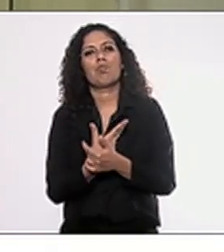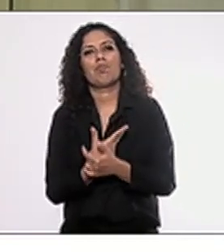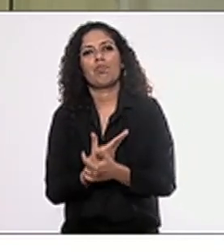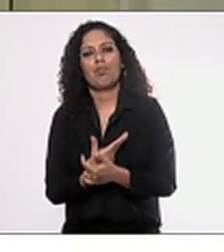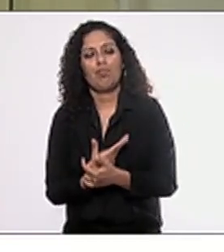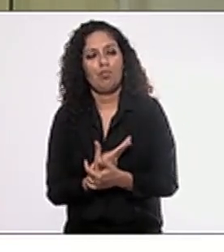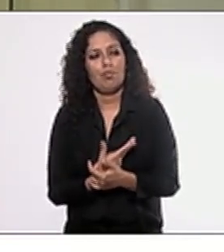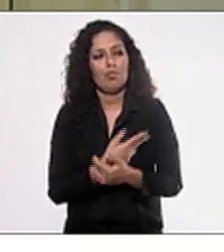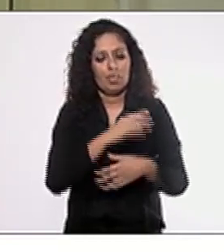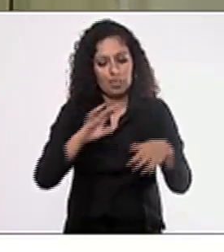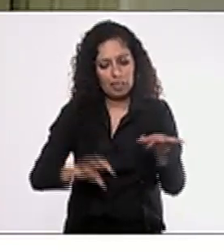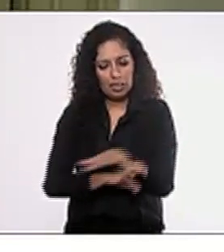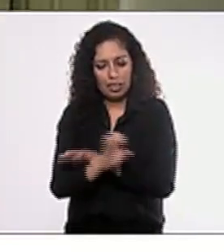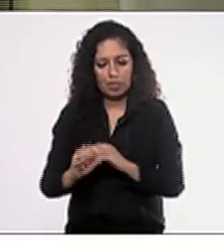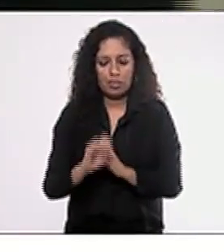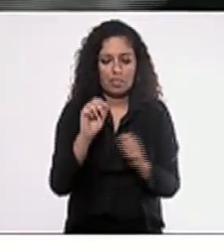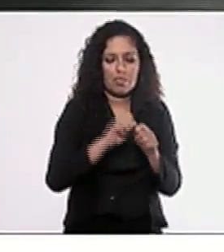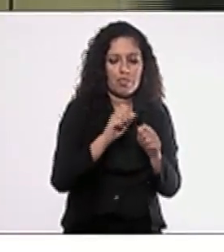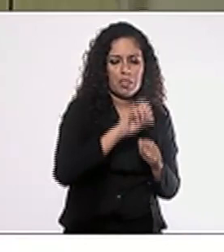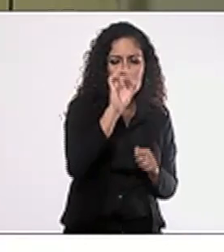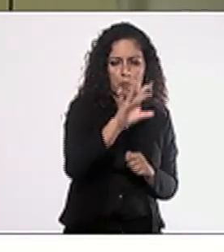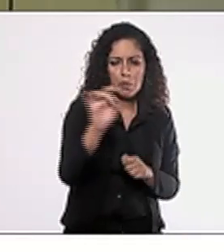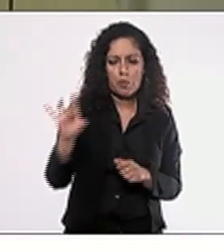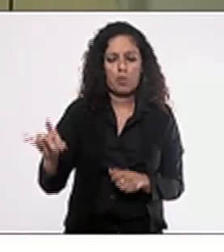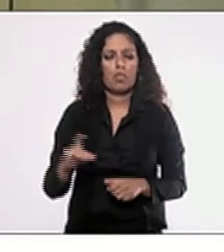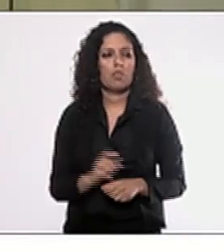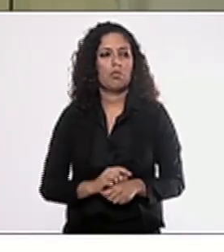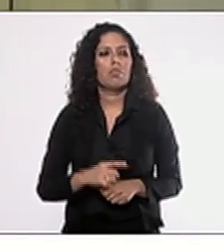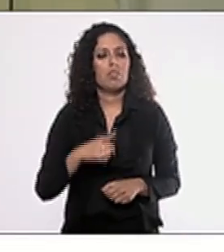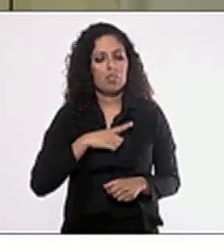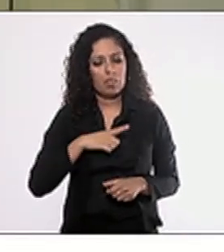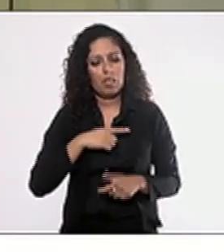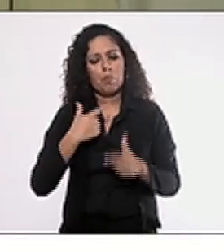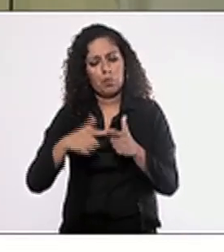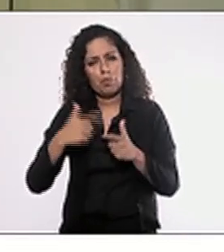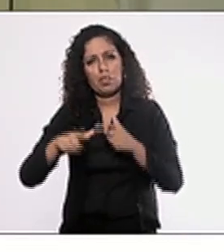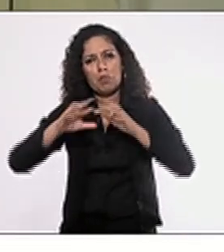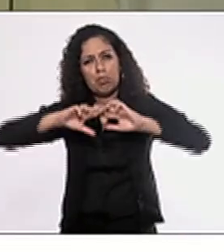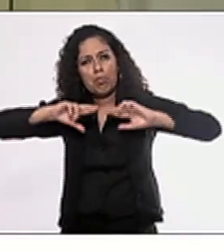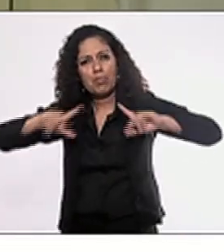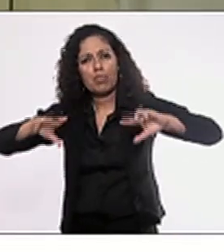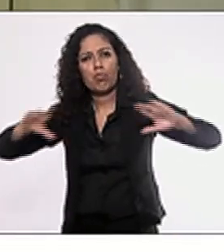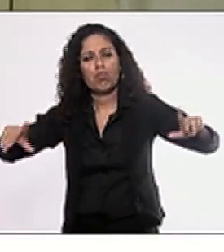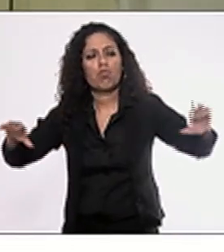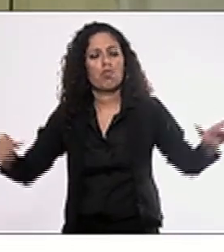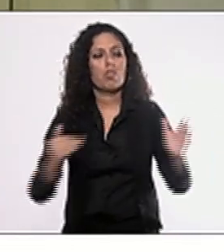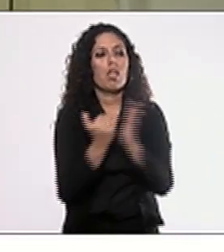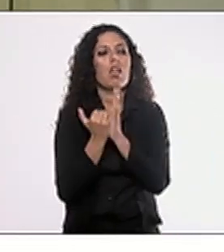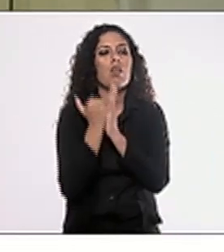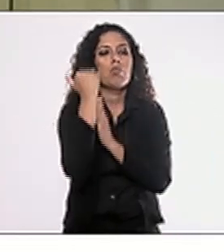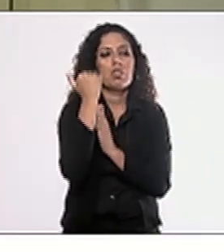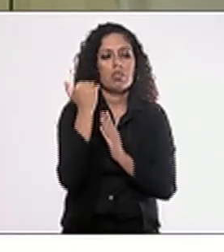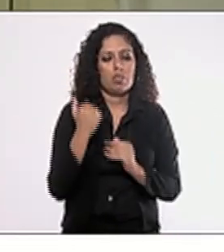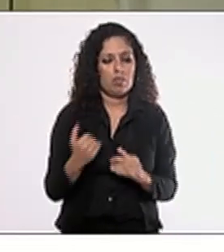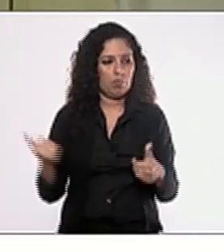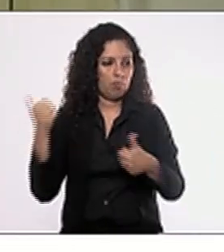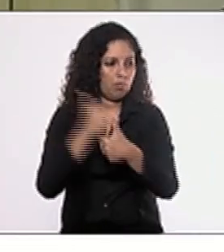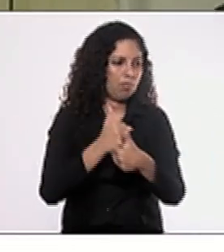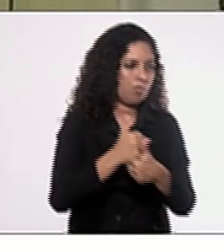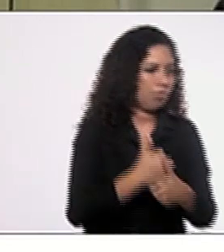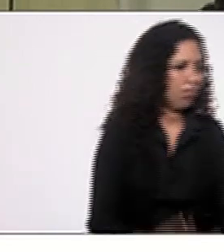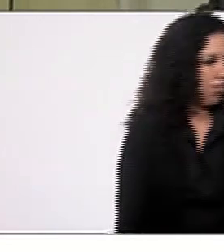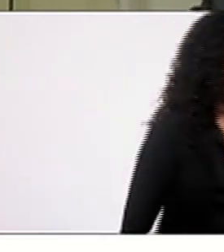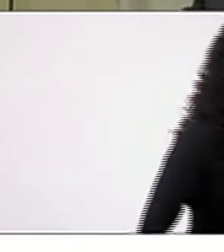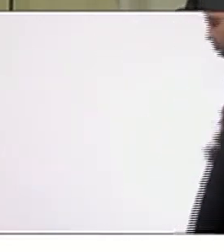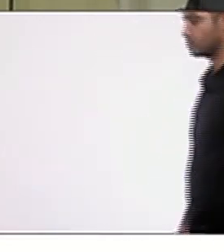por aquela empresa que faz a individualização. Isso hoje tem gerado conflitos intermináveis dentro dos condomínios. Nós temos atuado